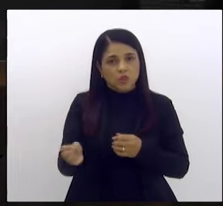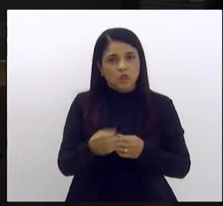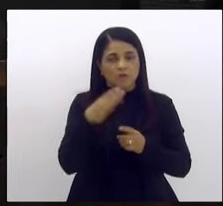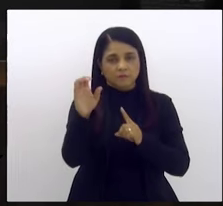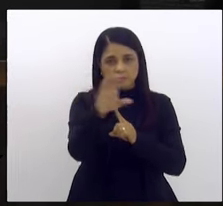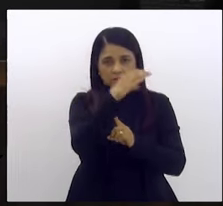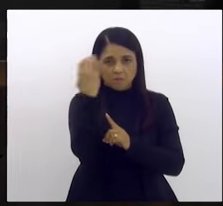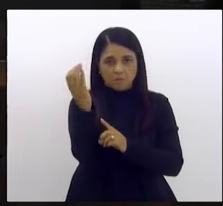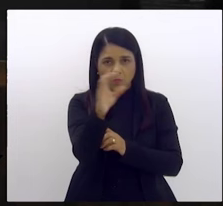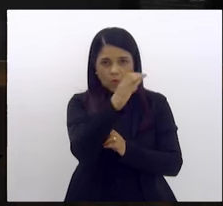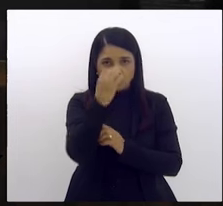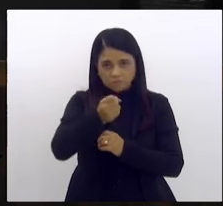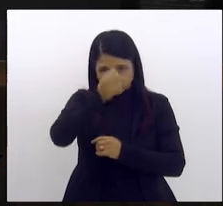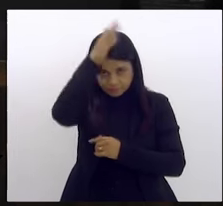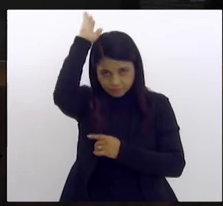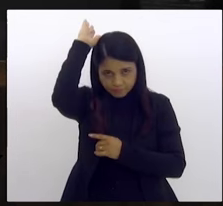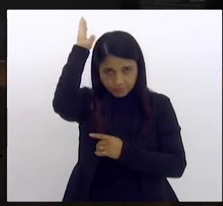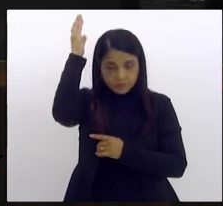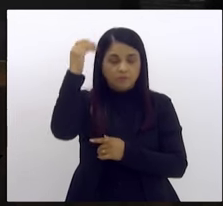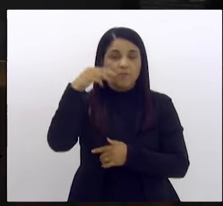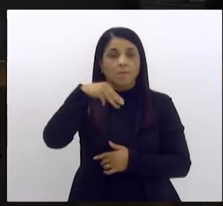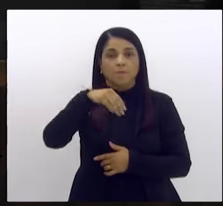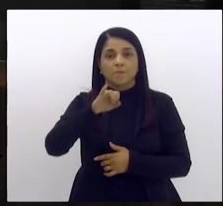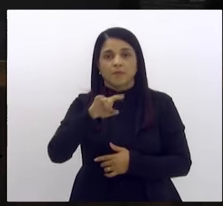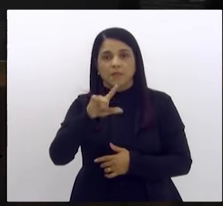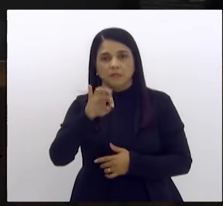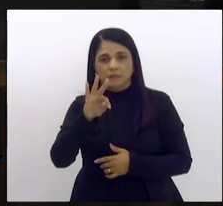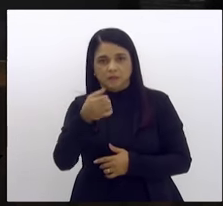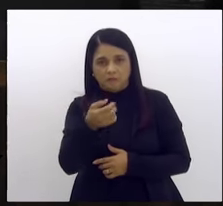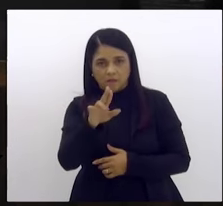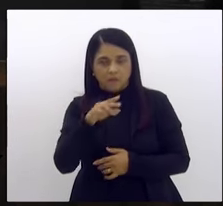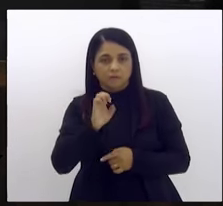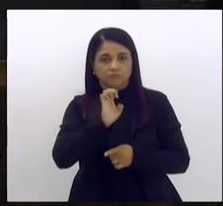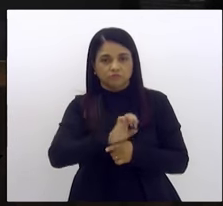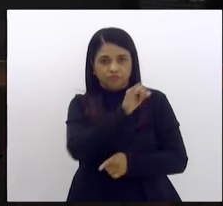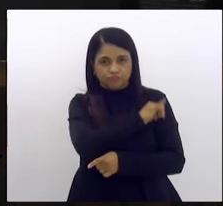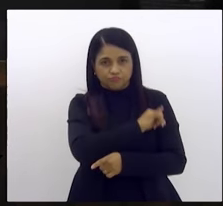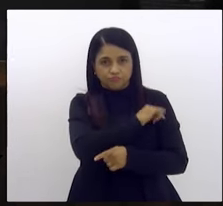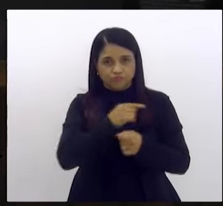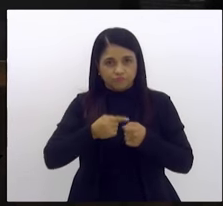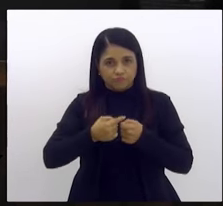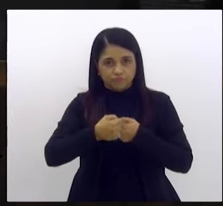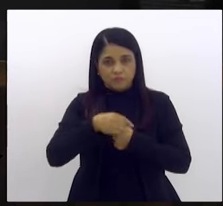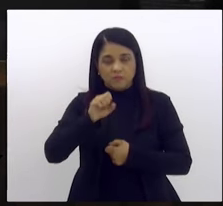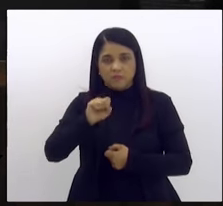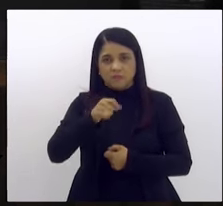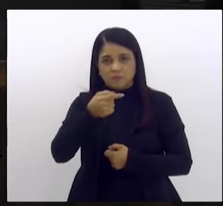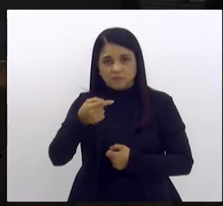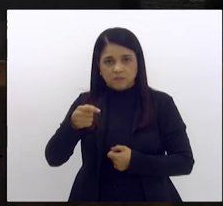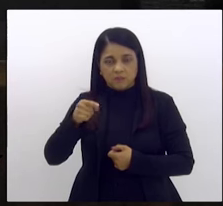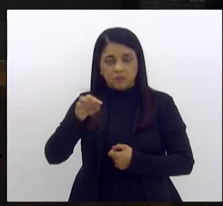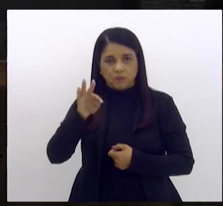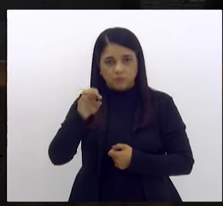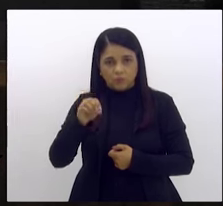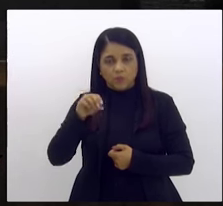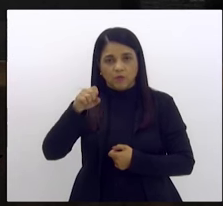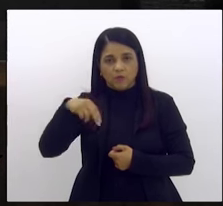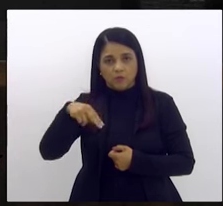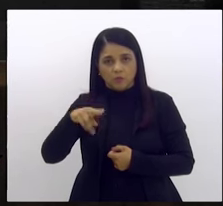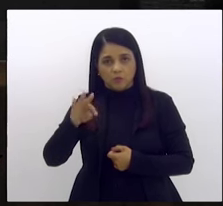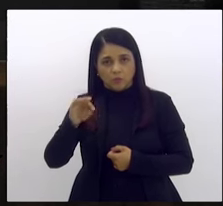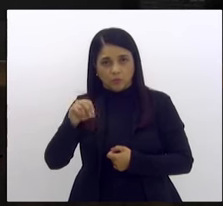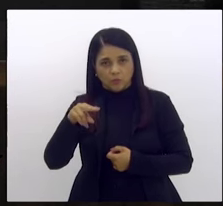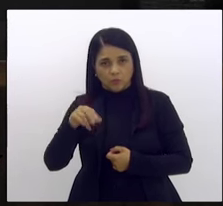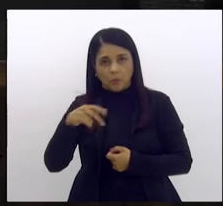ambulâncias do Corpo de Bombeiro Militar do estado do Rio de Janeiro na região do município de Santo Antônio de Pádua. Parecer